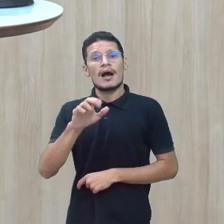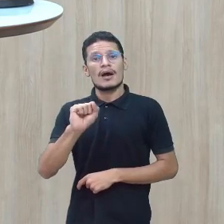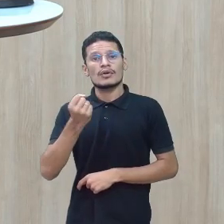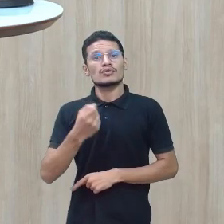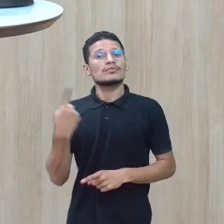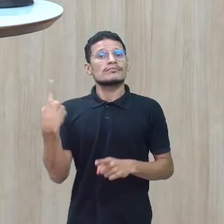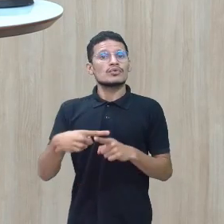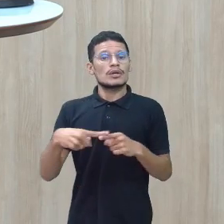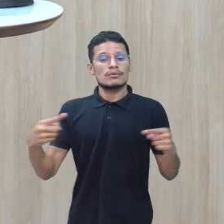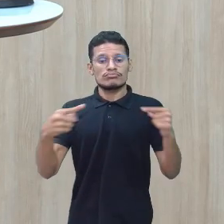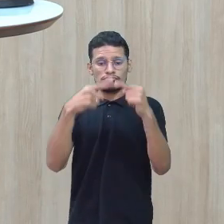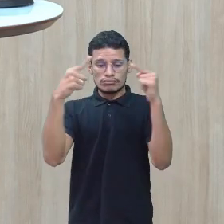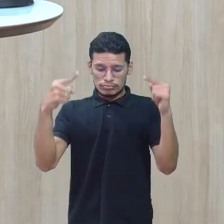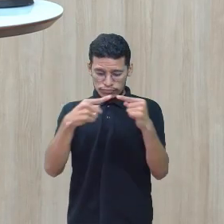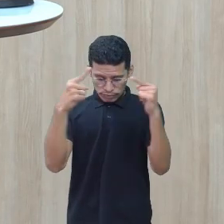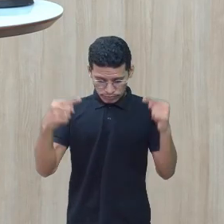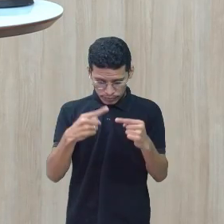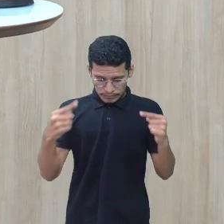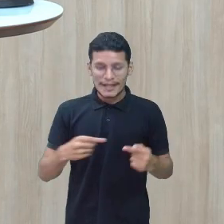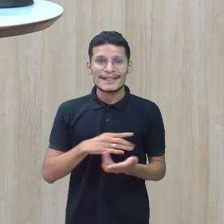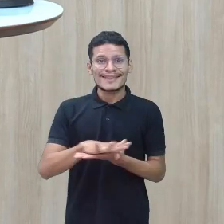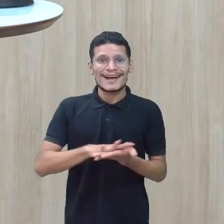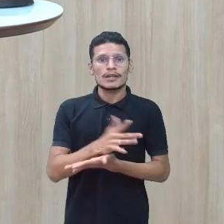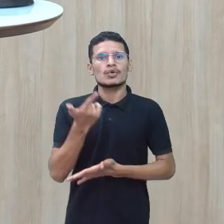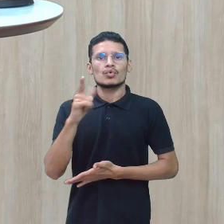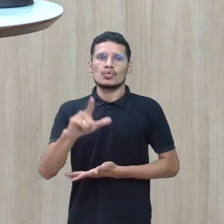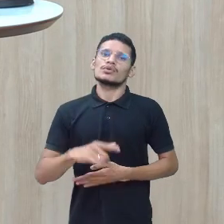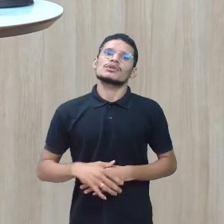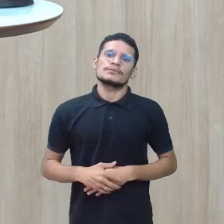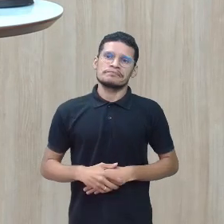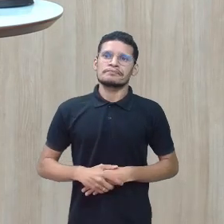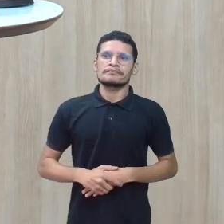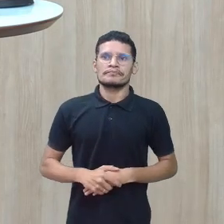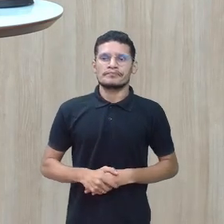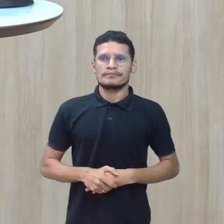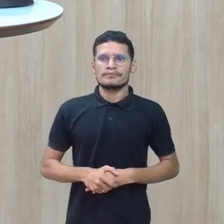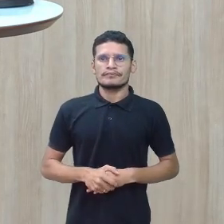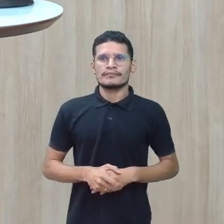se combinam com outras substâncias.